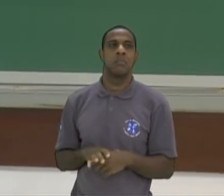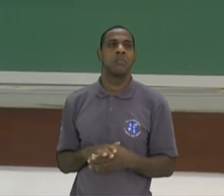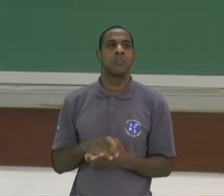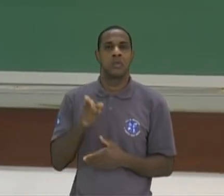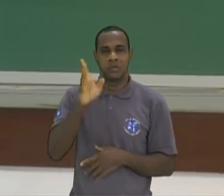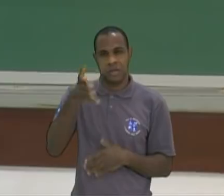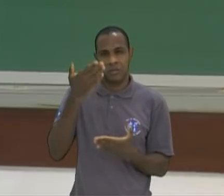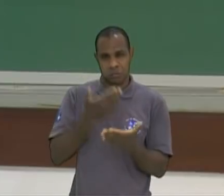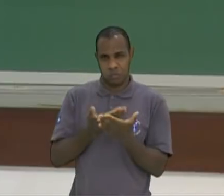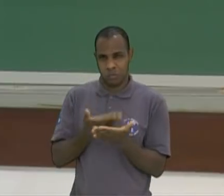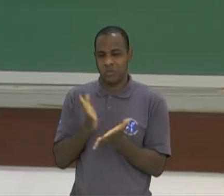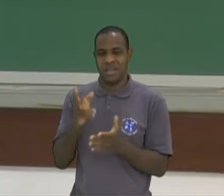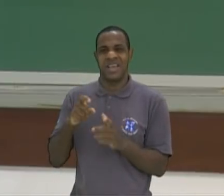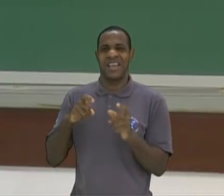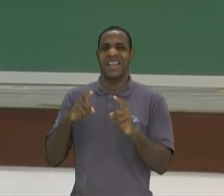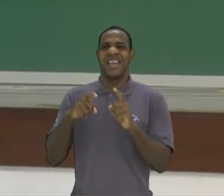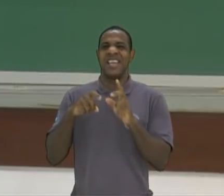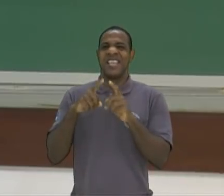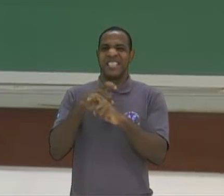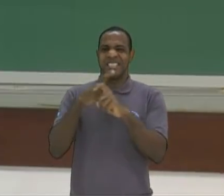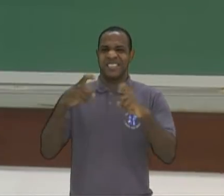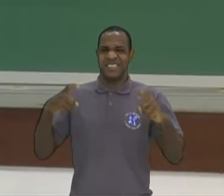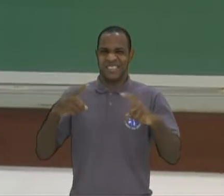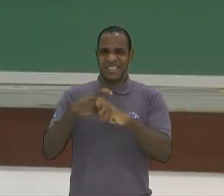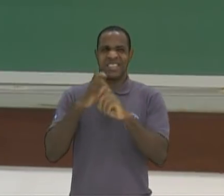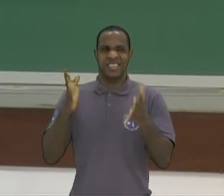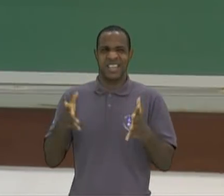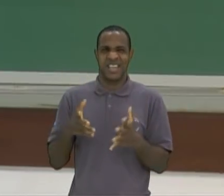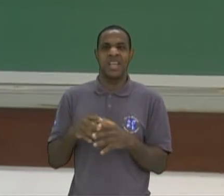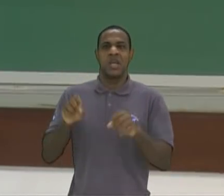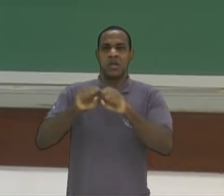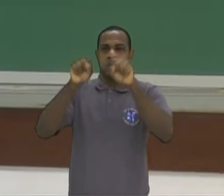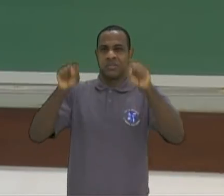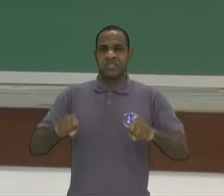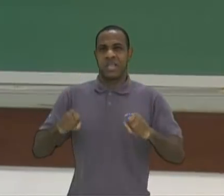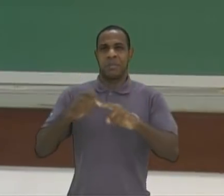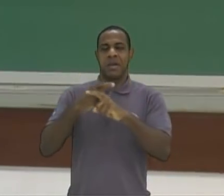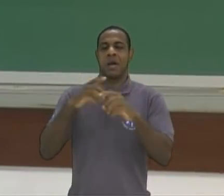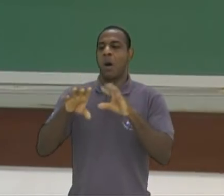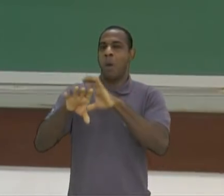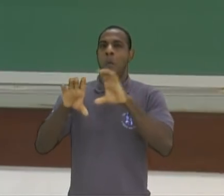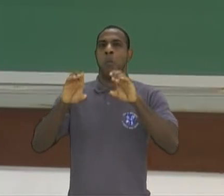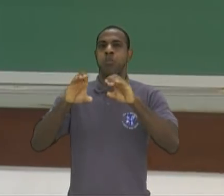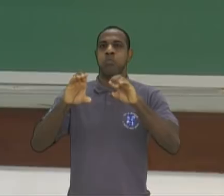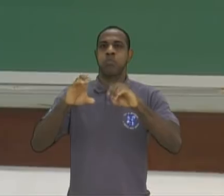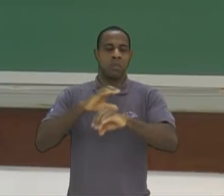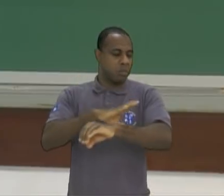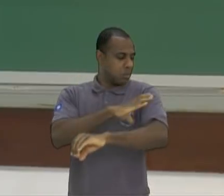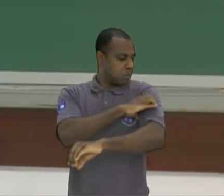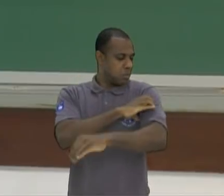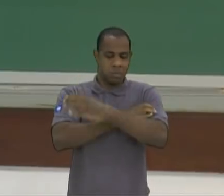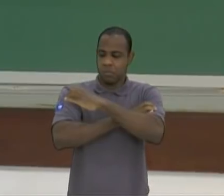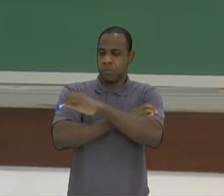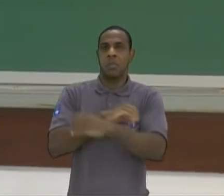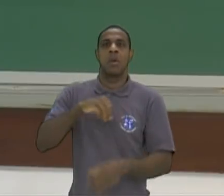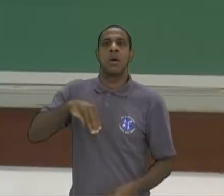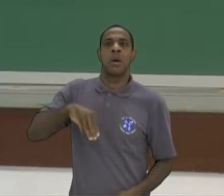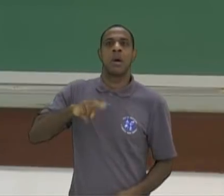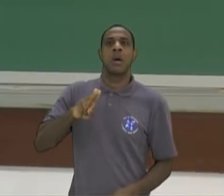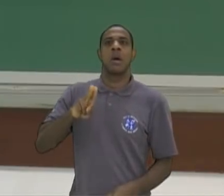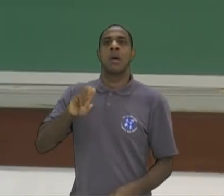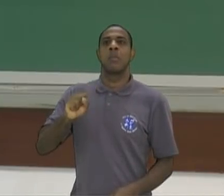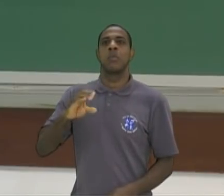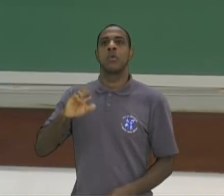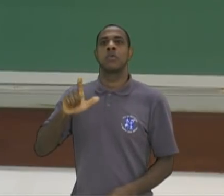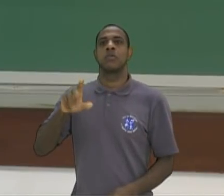estudado em ciências ou estudarão ainda em ciências, né? O sistema muscular, né? Então existem esses grandes grupos musculares, são trabalhados como